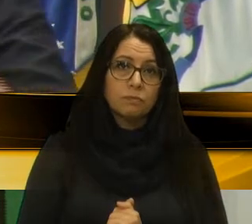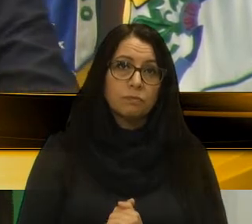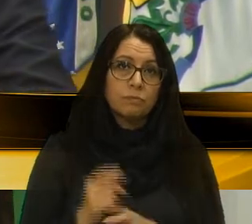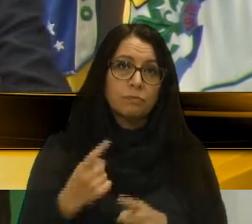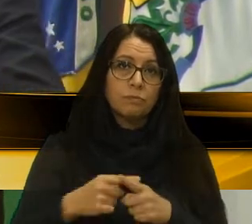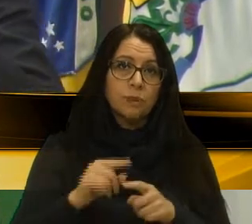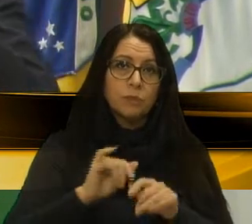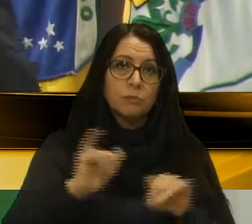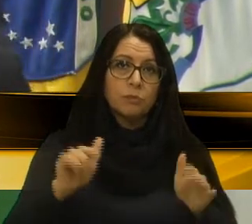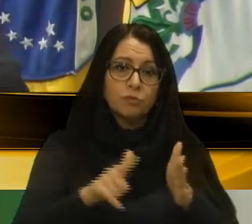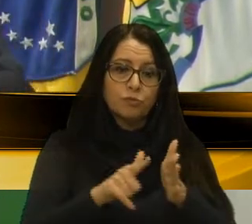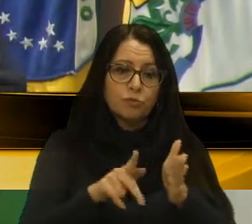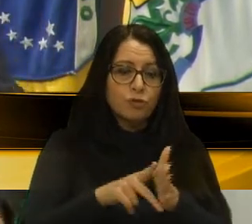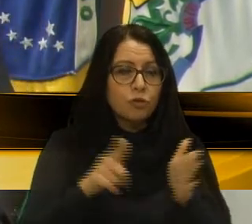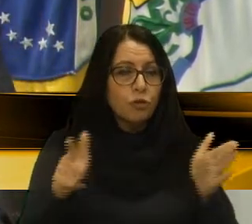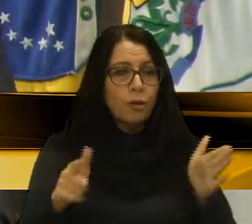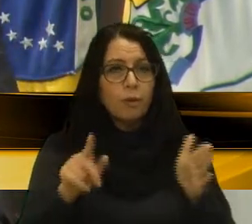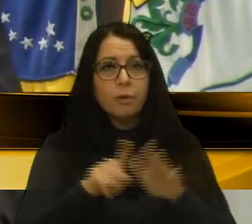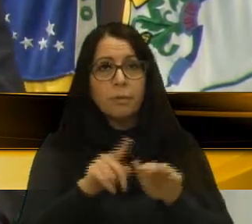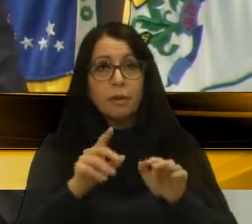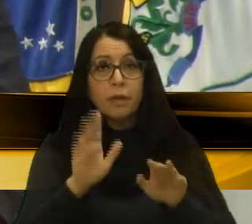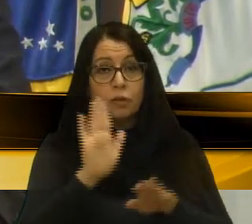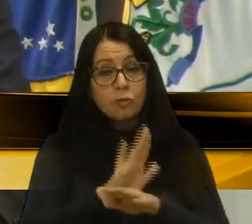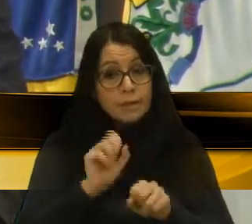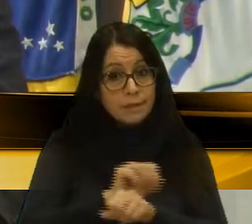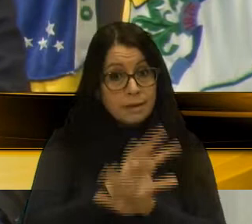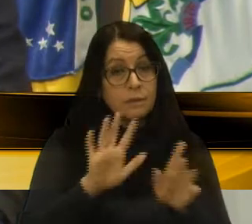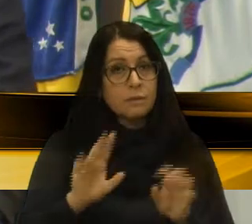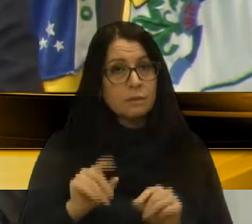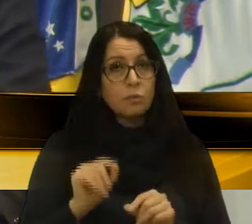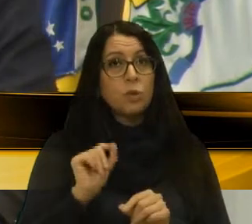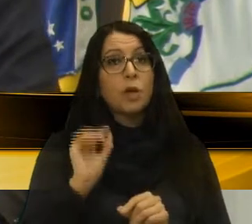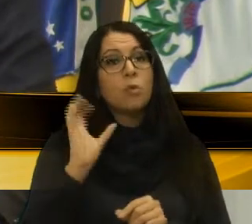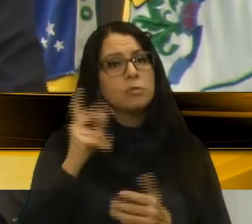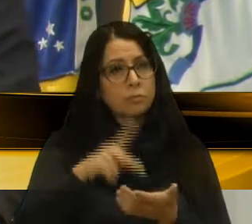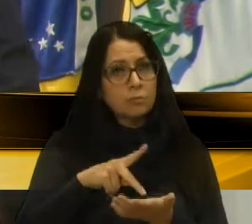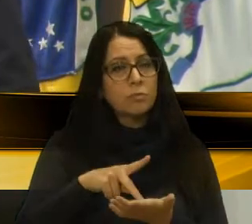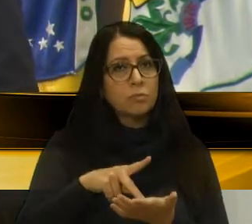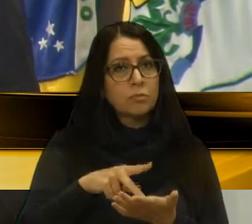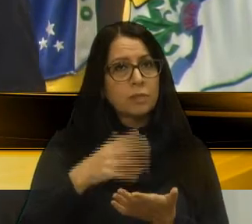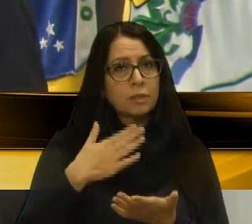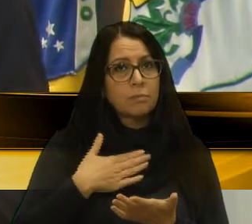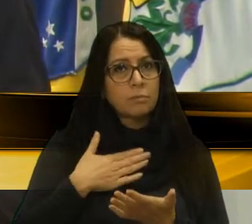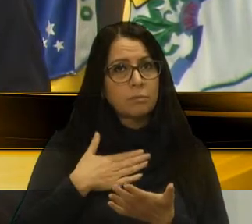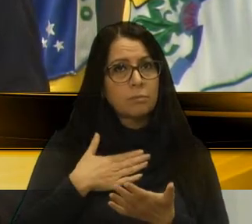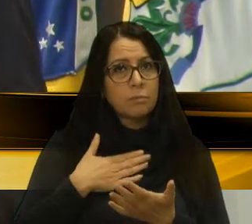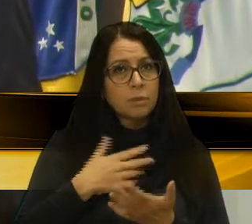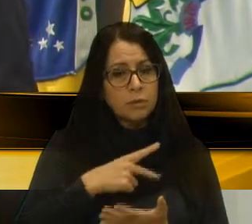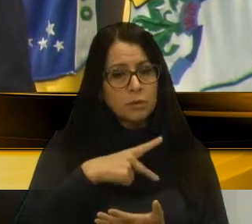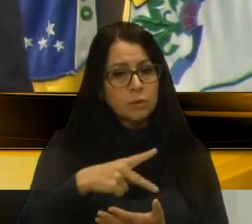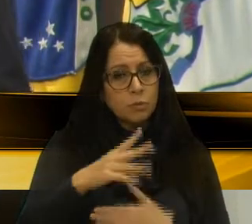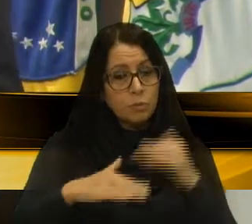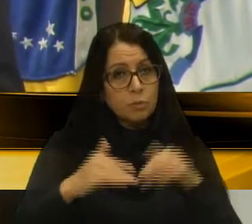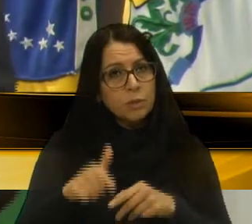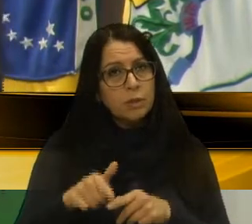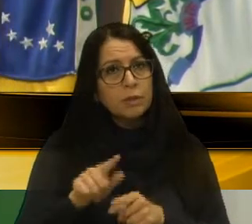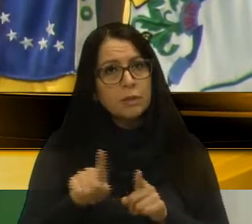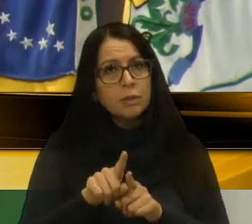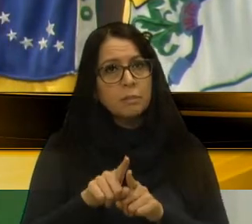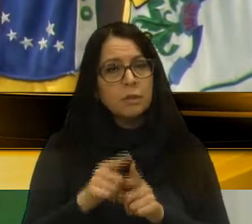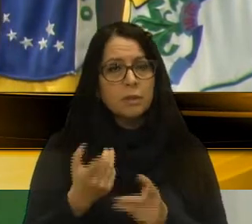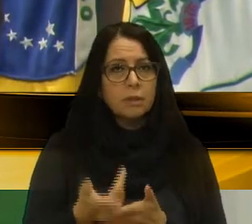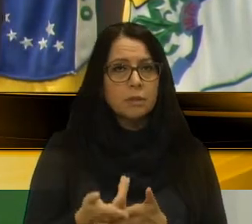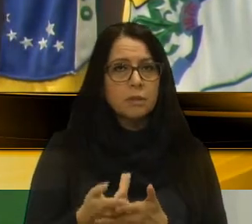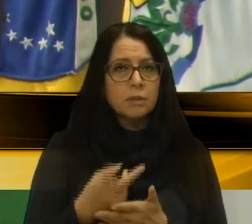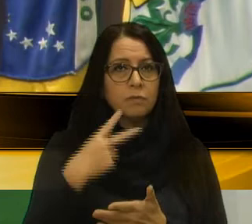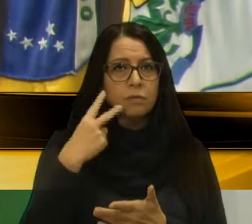repercutiu no jornal, quero aqui ajudar a esclarecer o que ocorreu de fato na minha condução para presidente e a negativa tanto